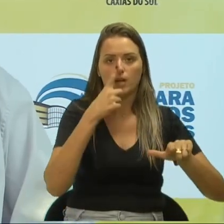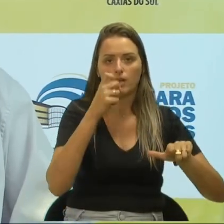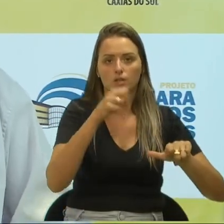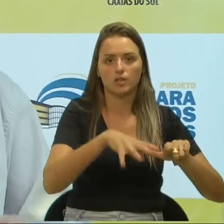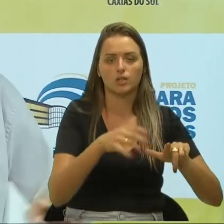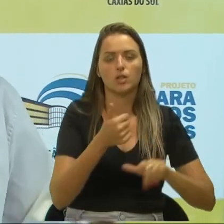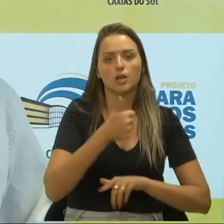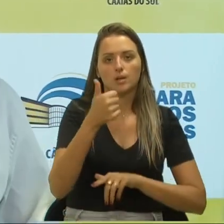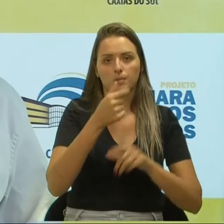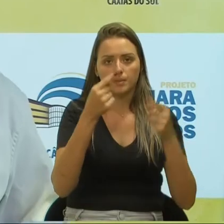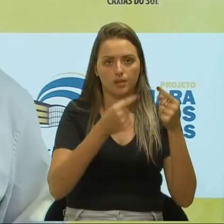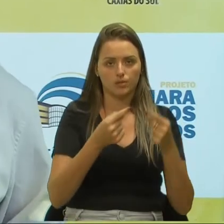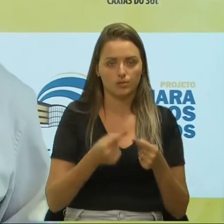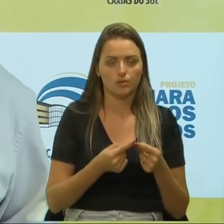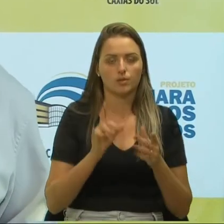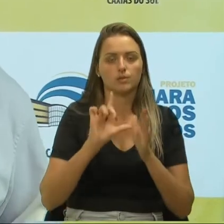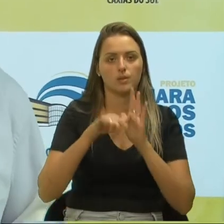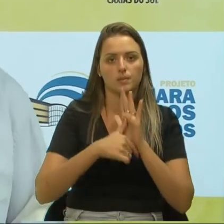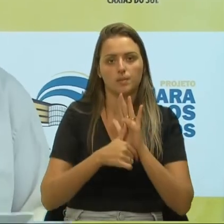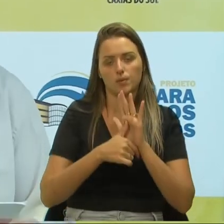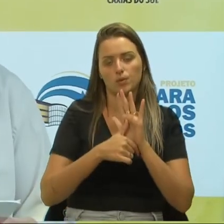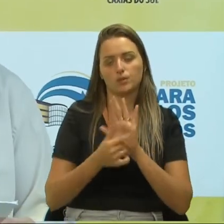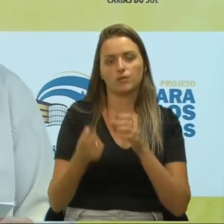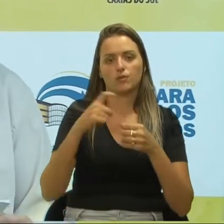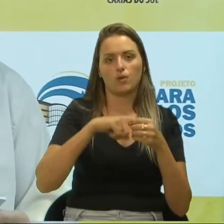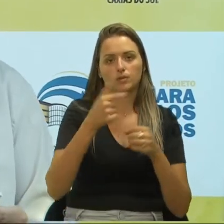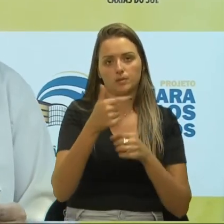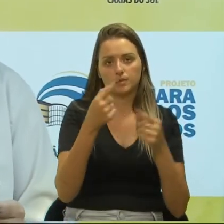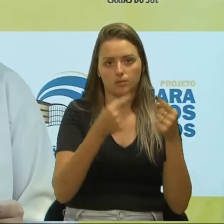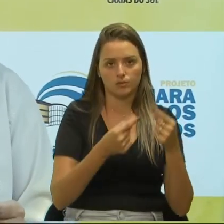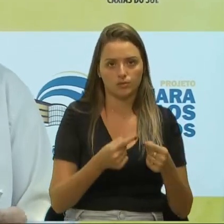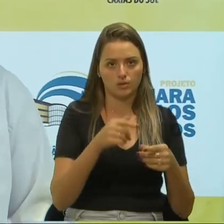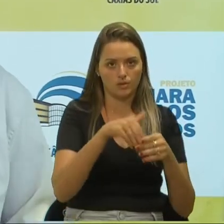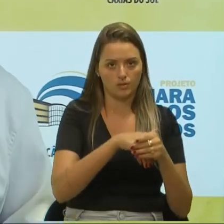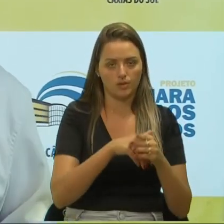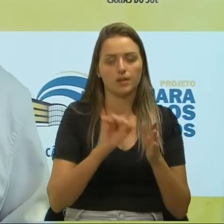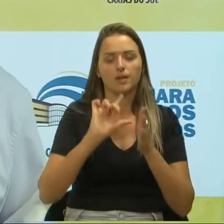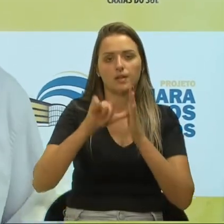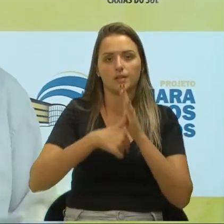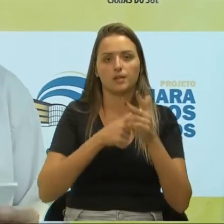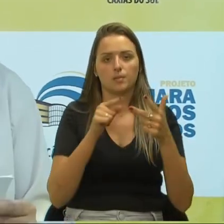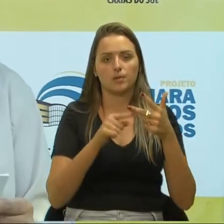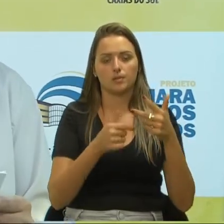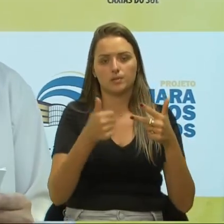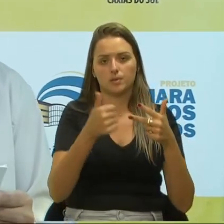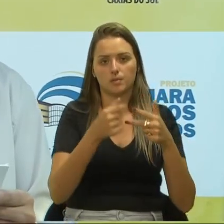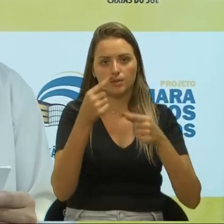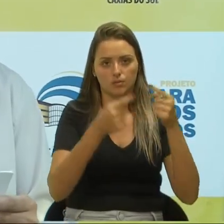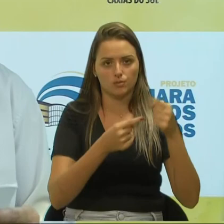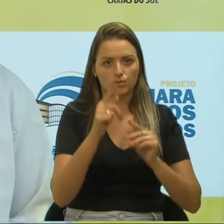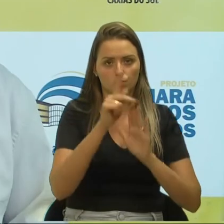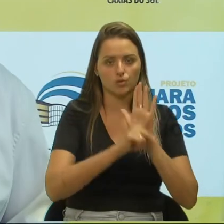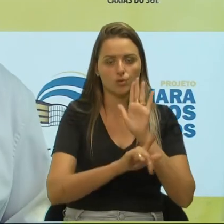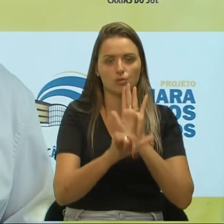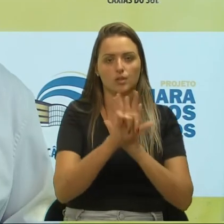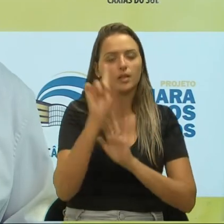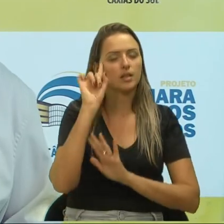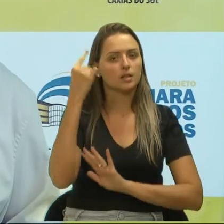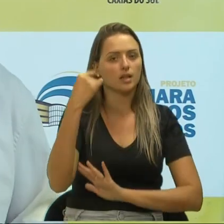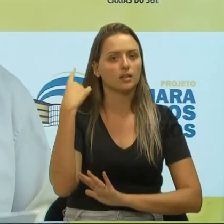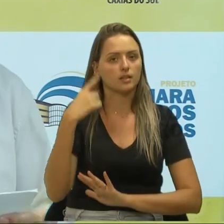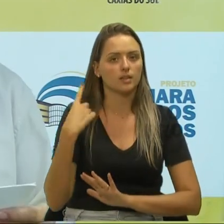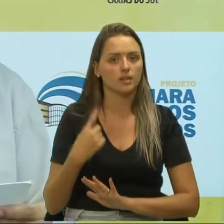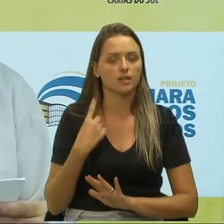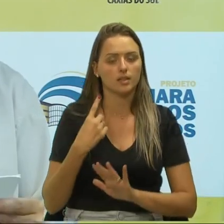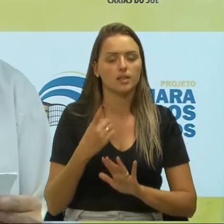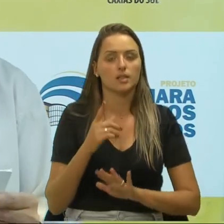primeira discussão, retornará ao plenário para a segunda discussão e votação. Na sequência também em primeira discussão projeto de lei de autoria da vereadora